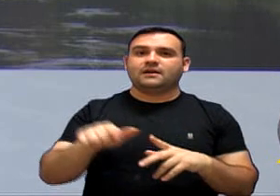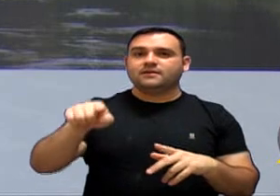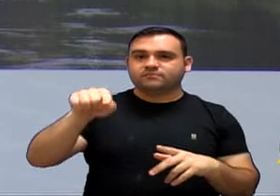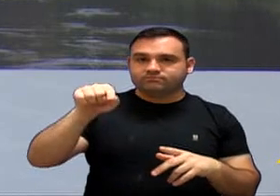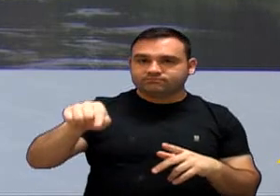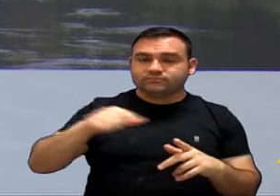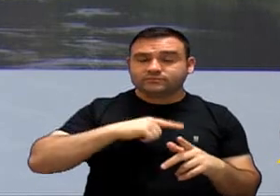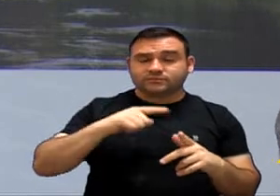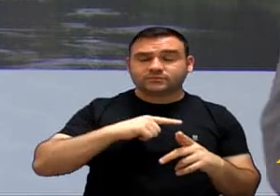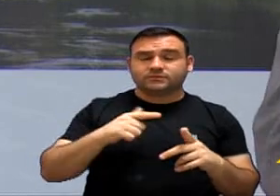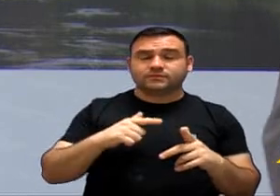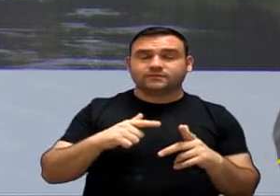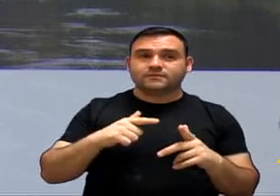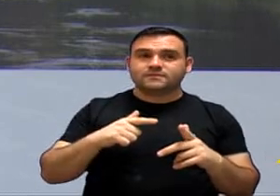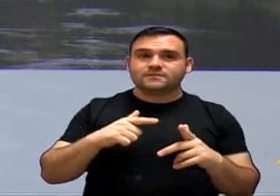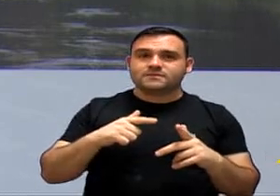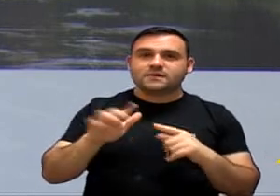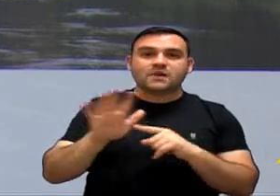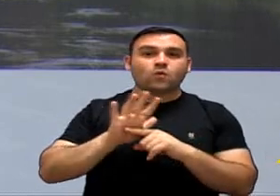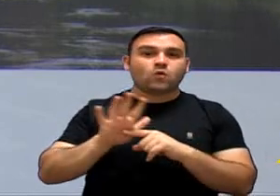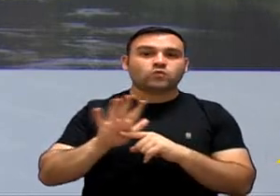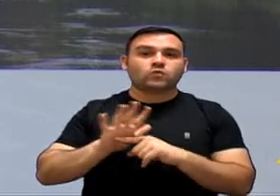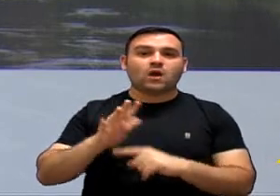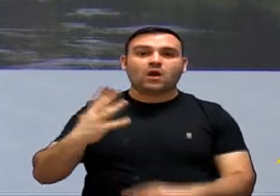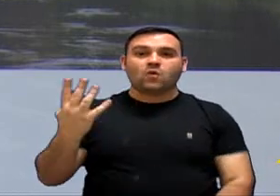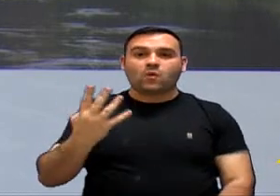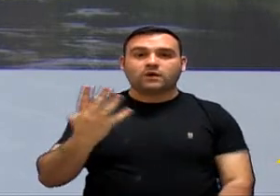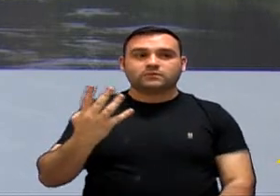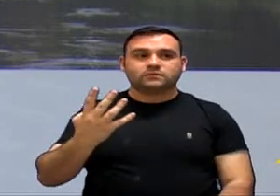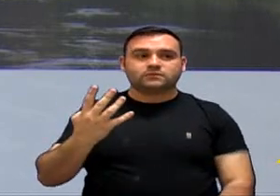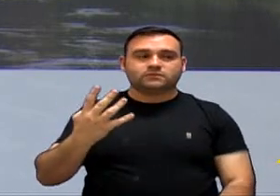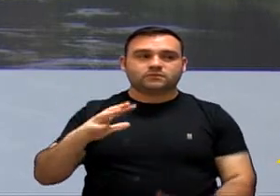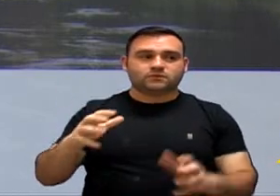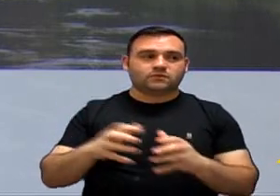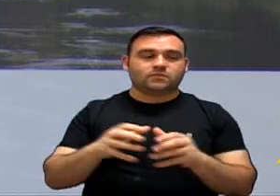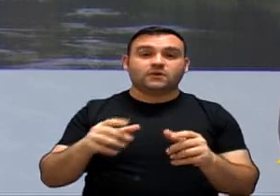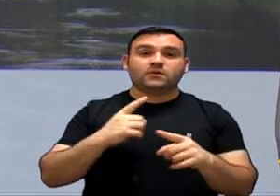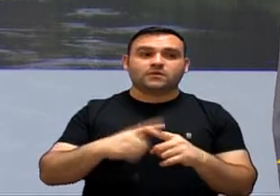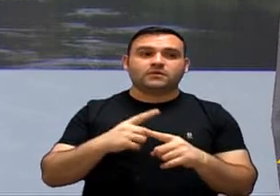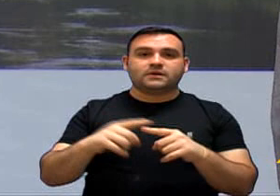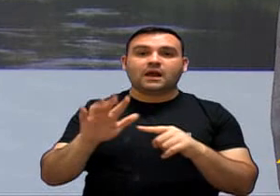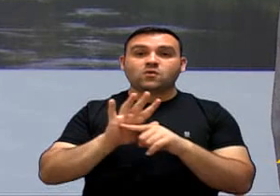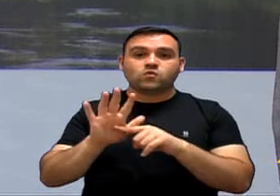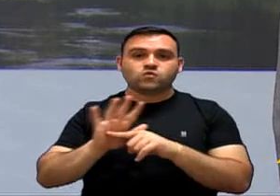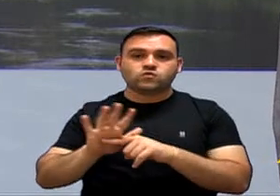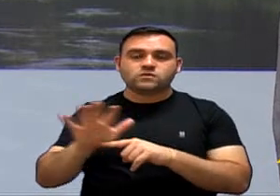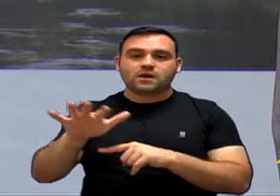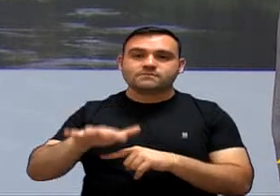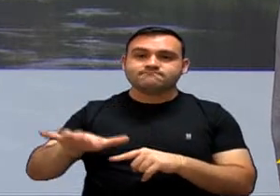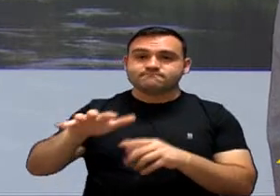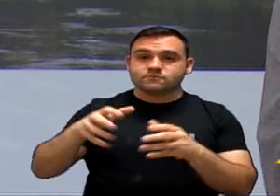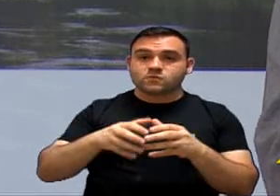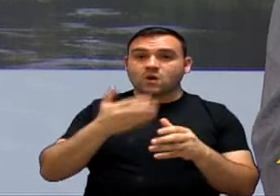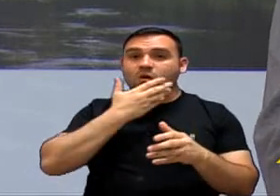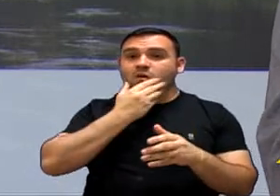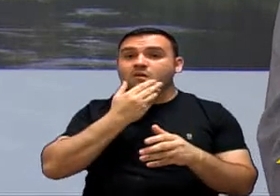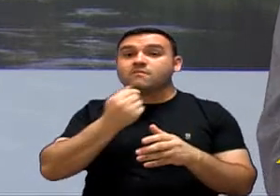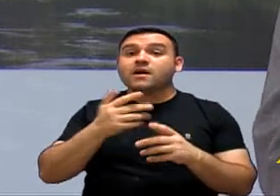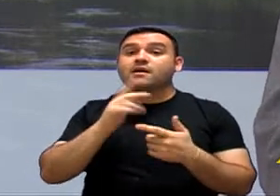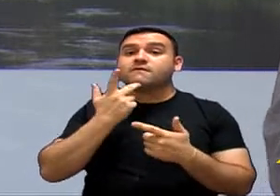fizeram essa Manu essa essa consulta a 4ª companhia e dessa consulta eles